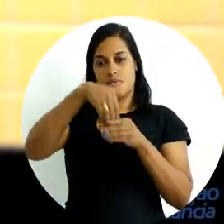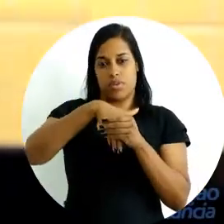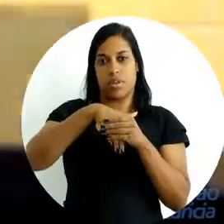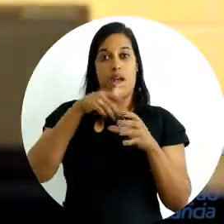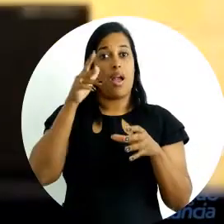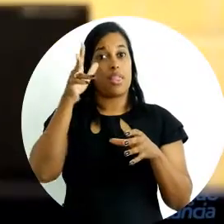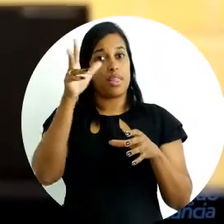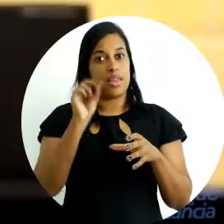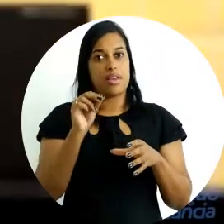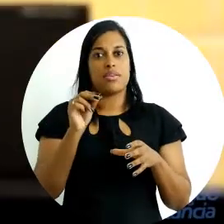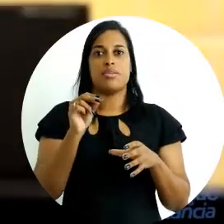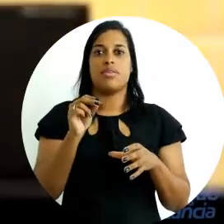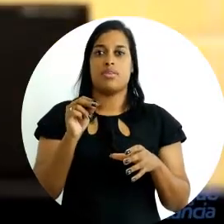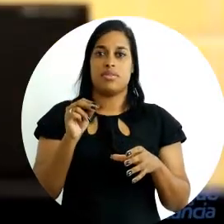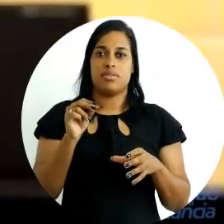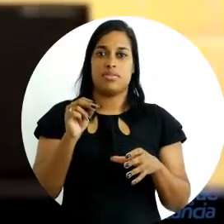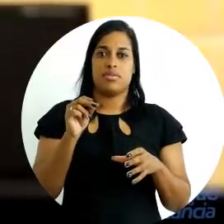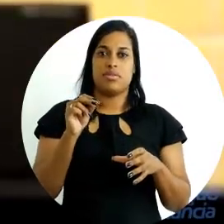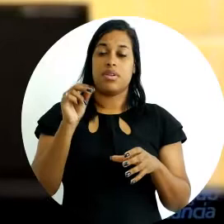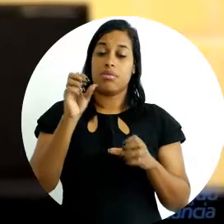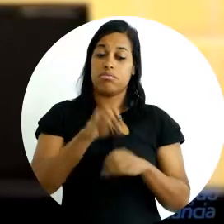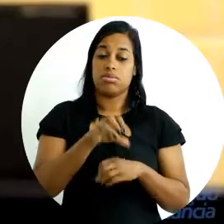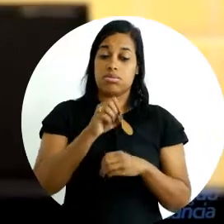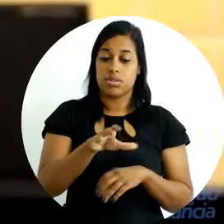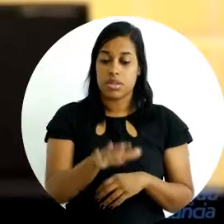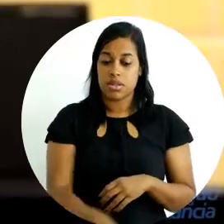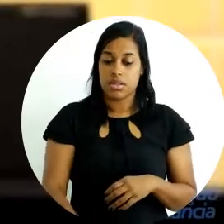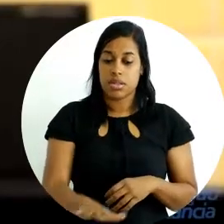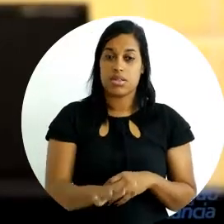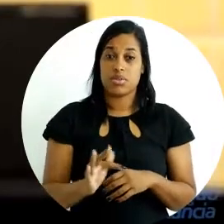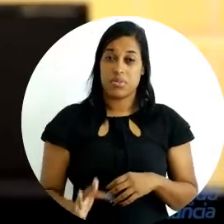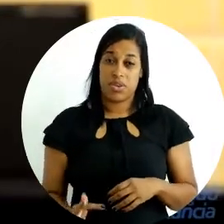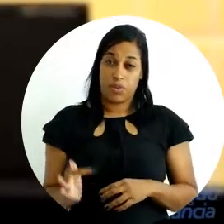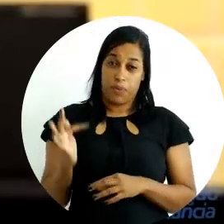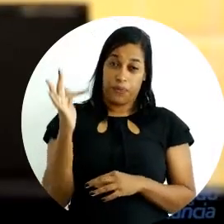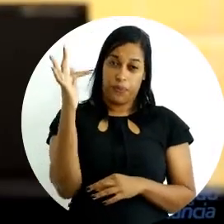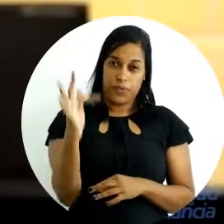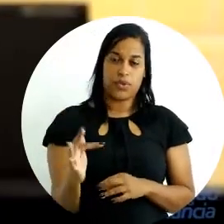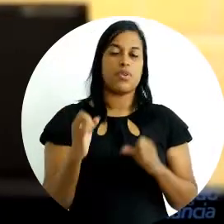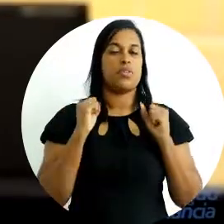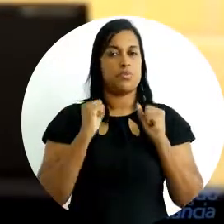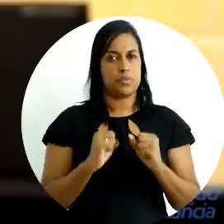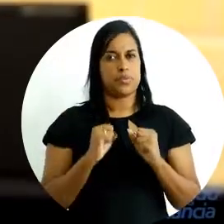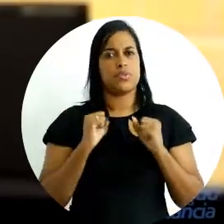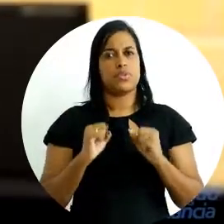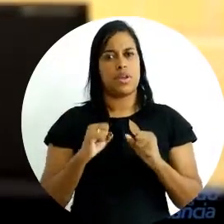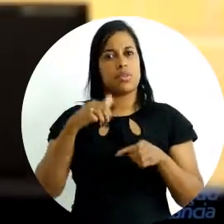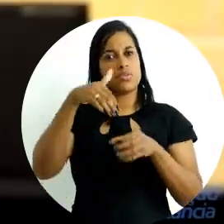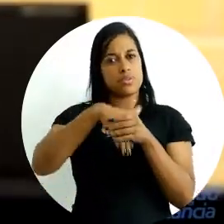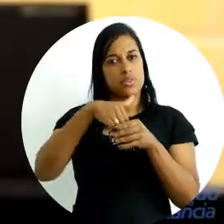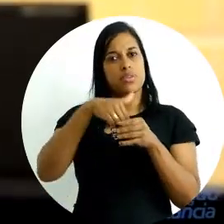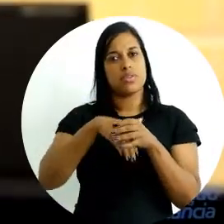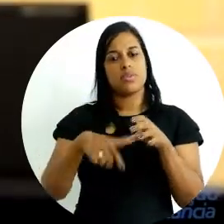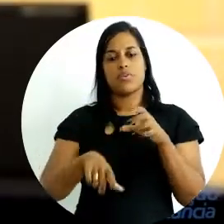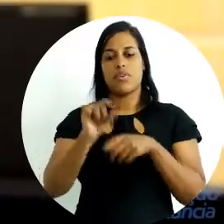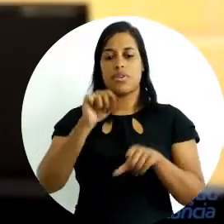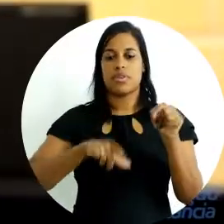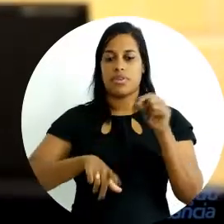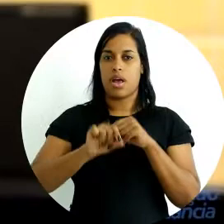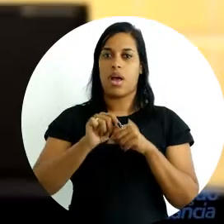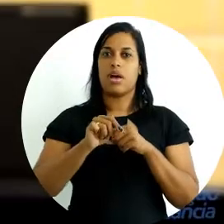eleitores. A ideia de alfabetizar crianças para que no futuro elas pudessem